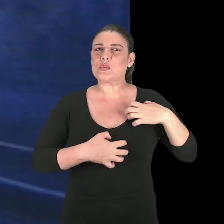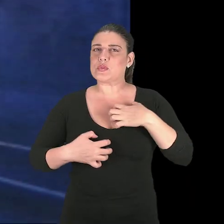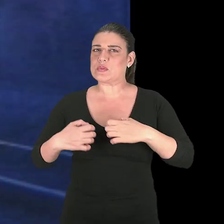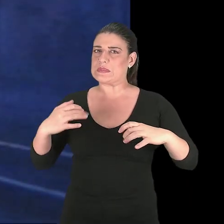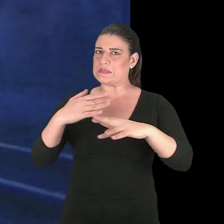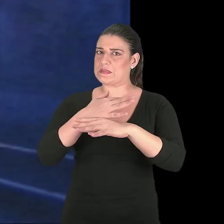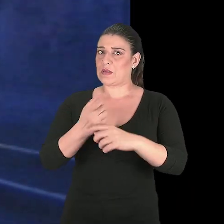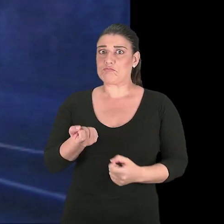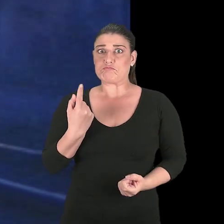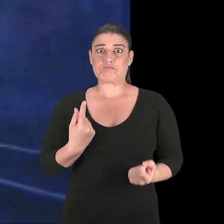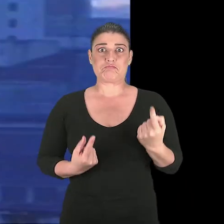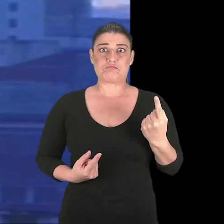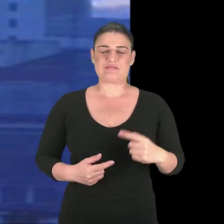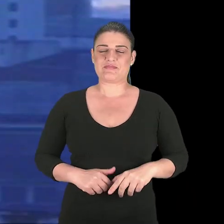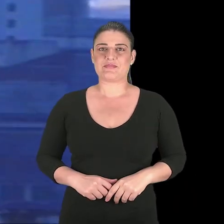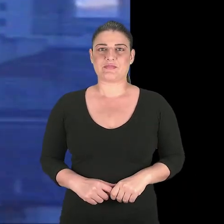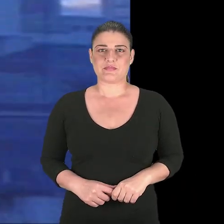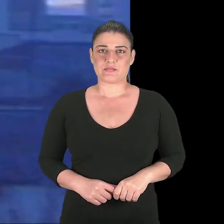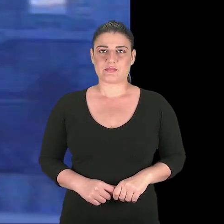cidade de espantos.